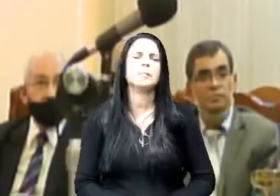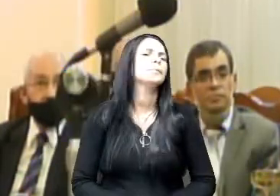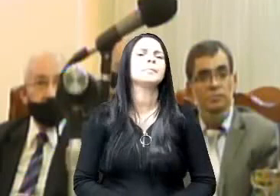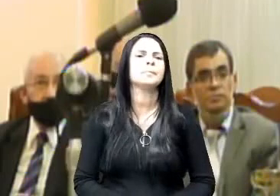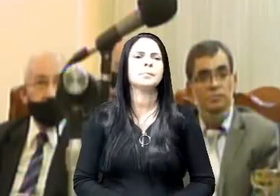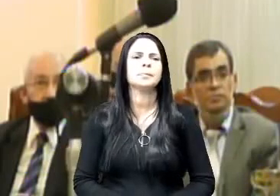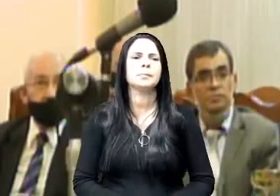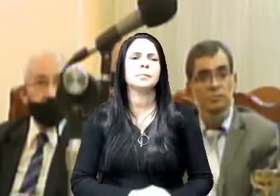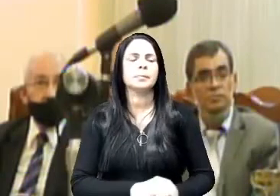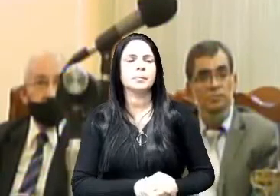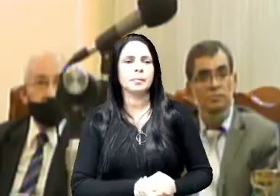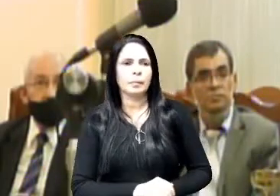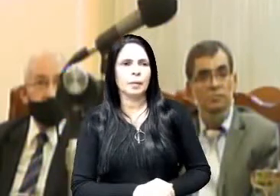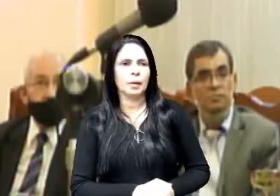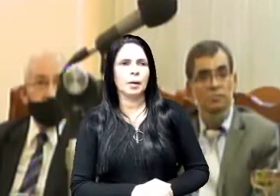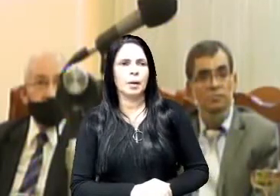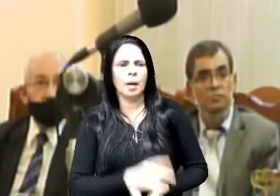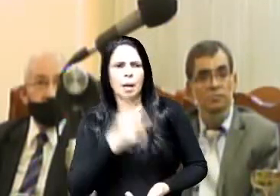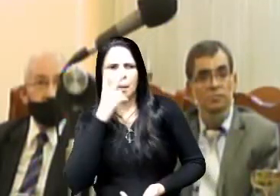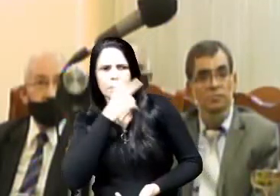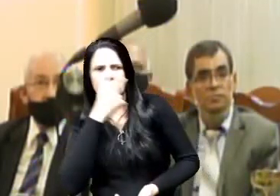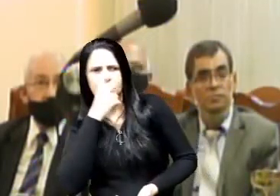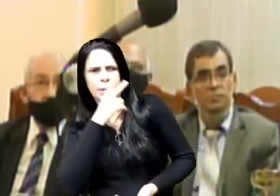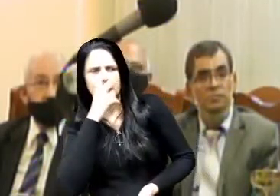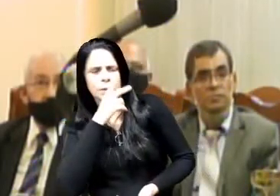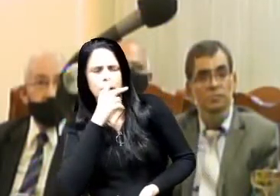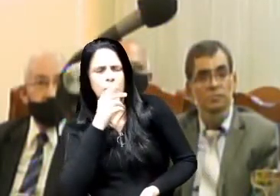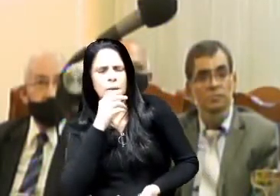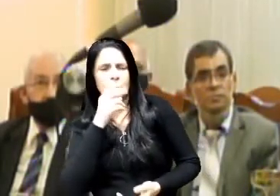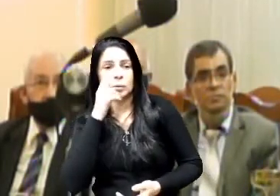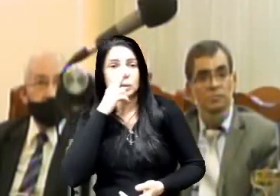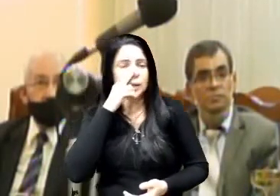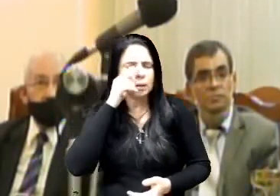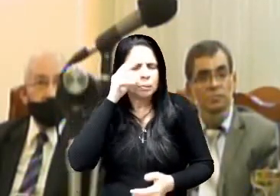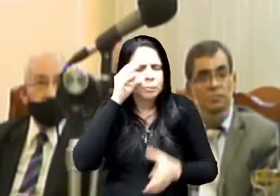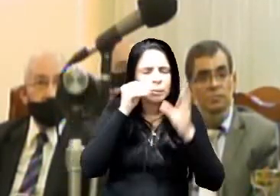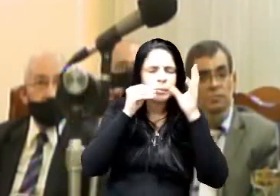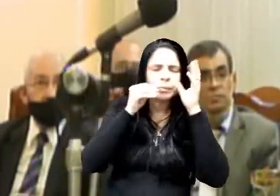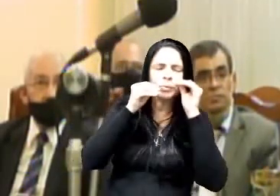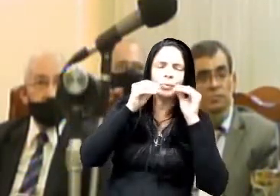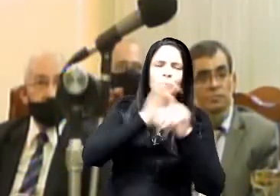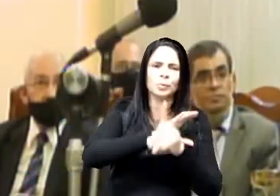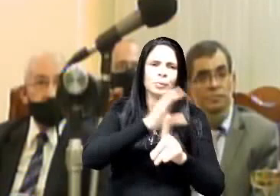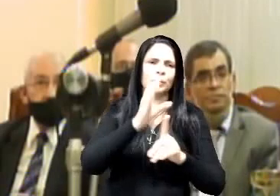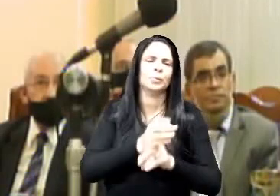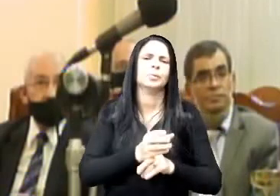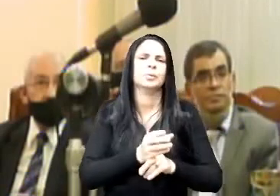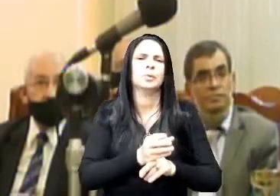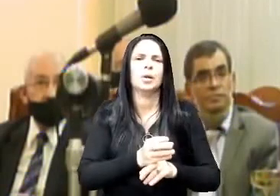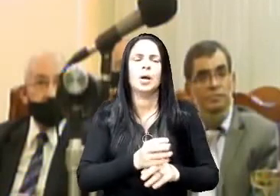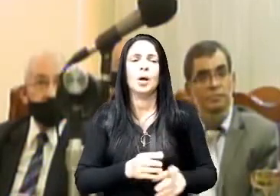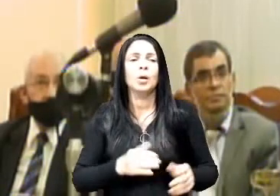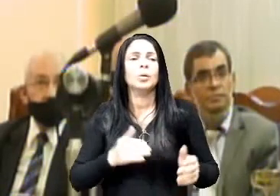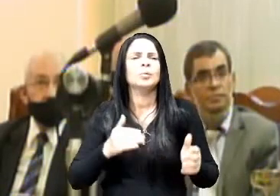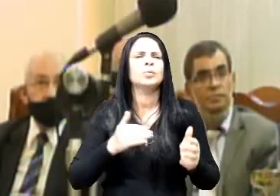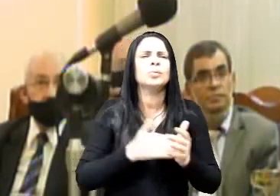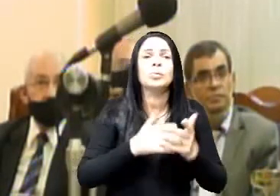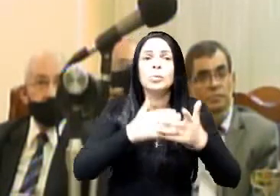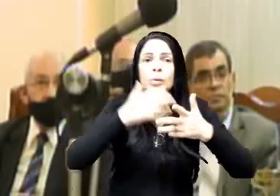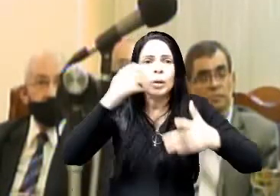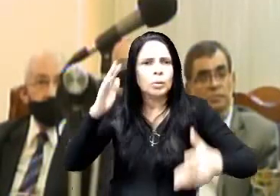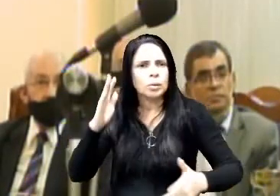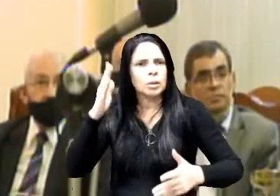acordando o carcereiro, parecia com os crentes que cochilam no culto. Tudo isso acontecendo e o miserável